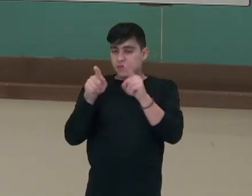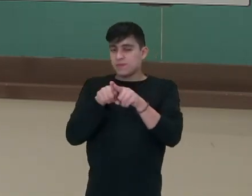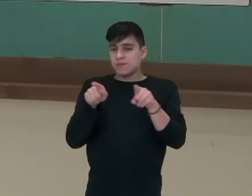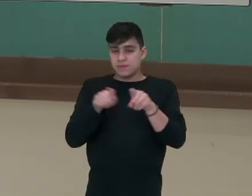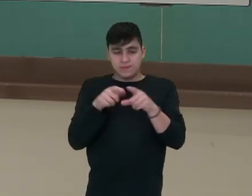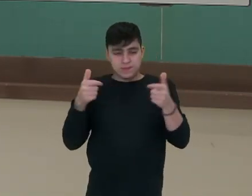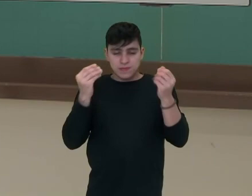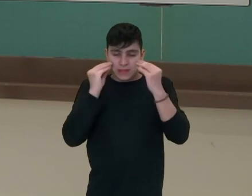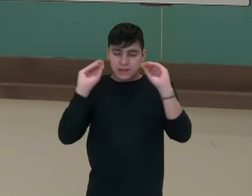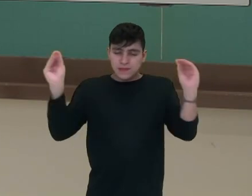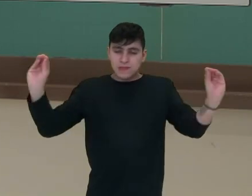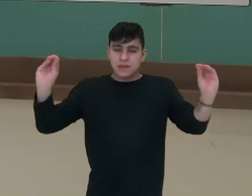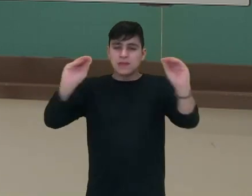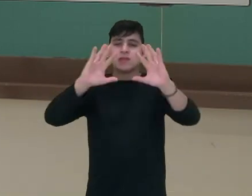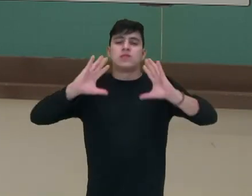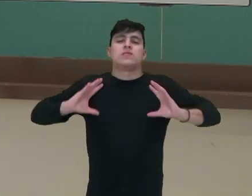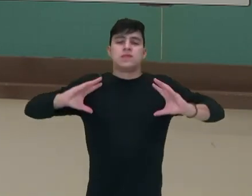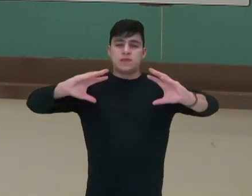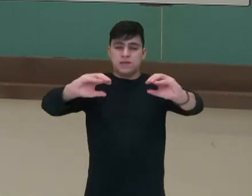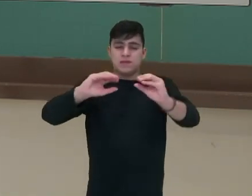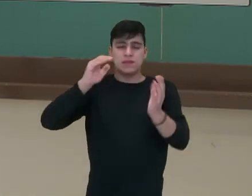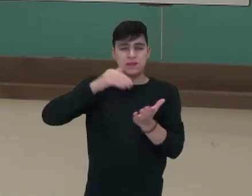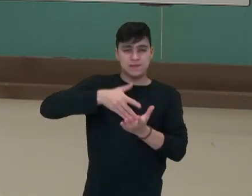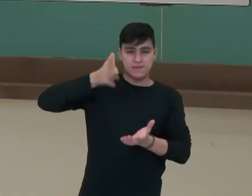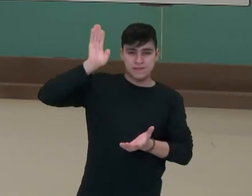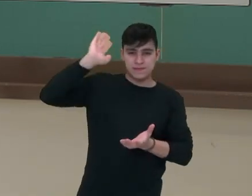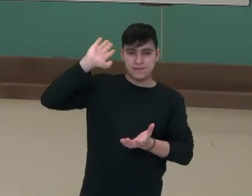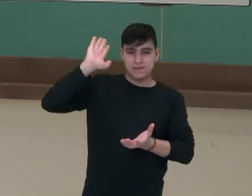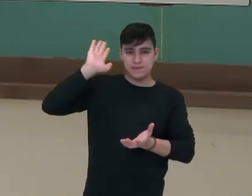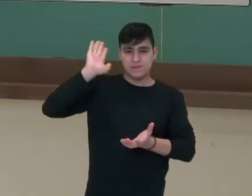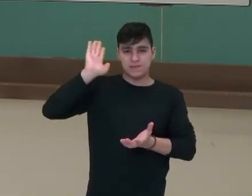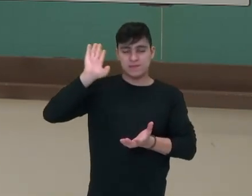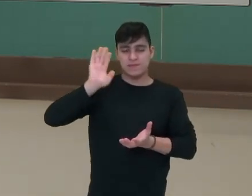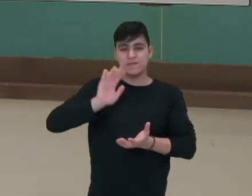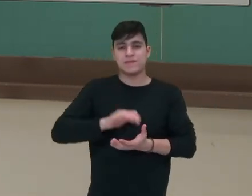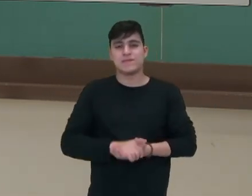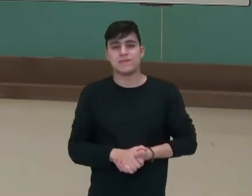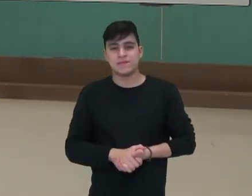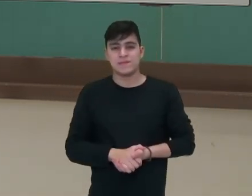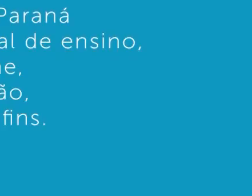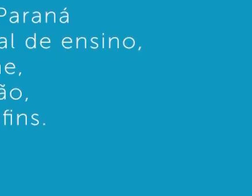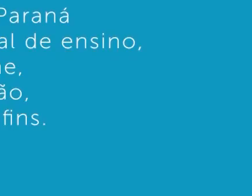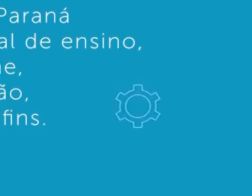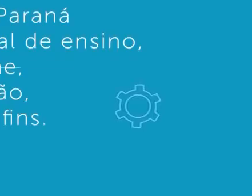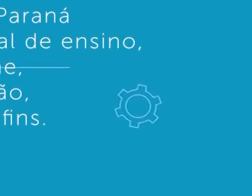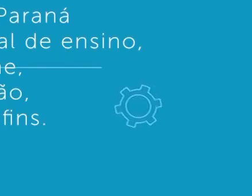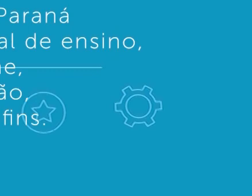Um beijo grande no coração de vocês, até breve! Uou!